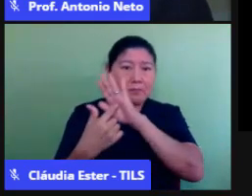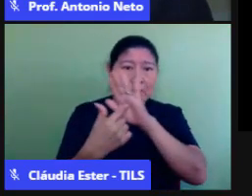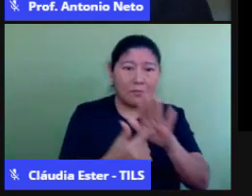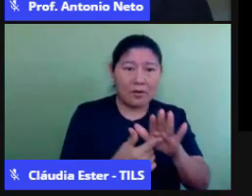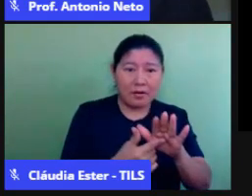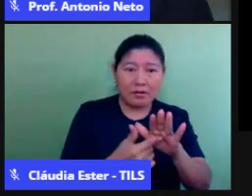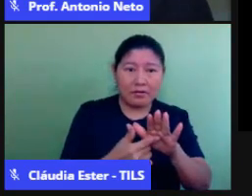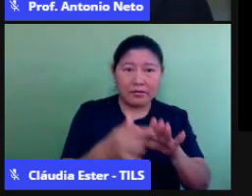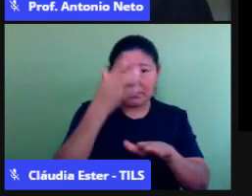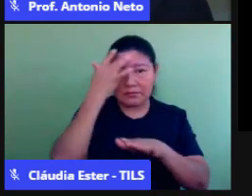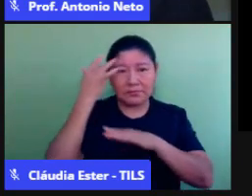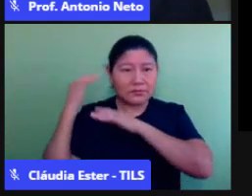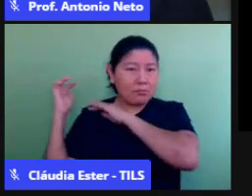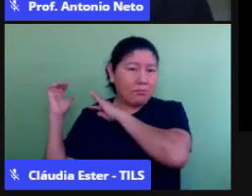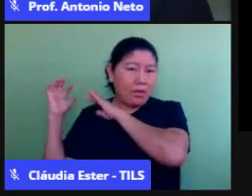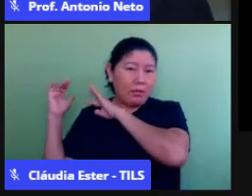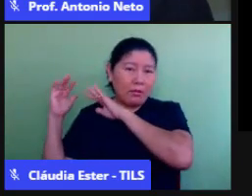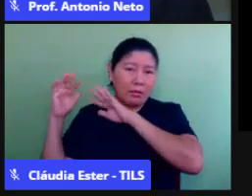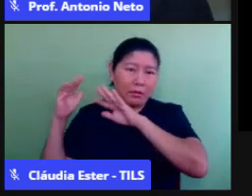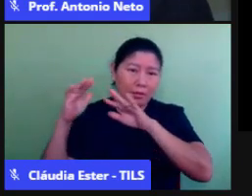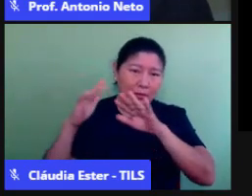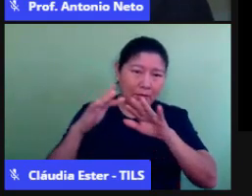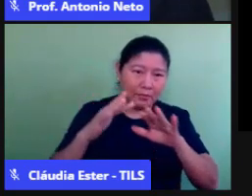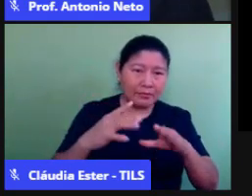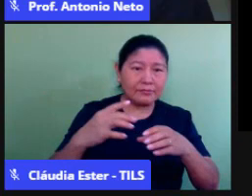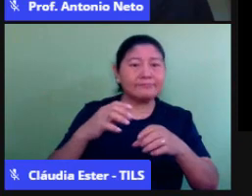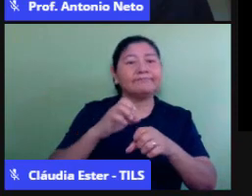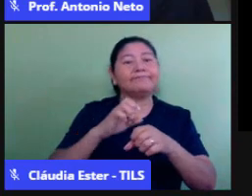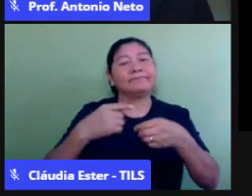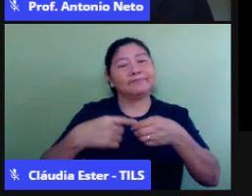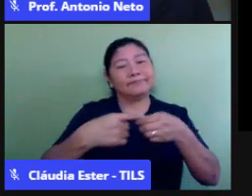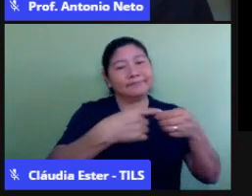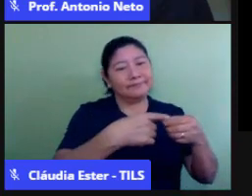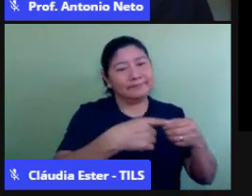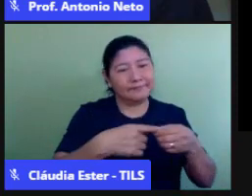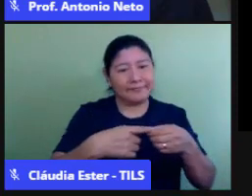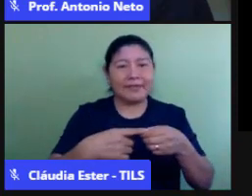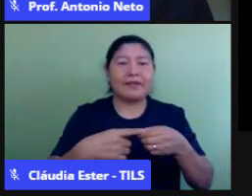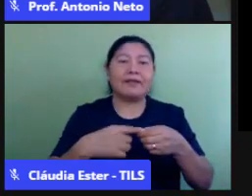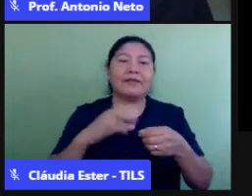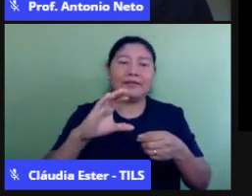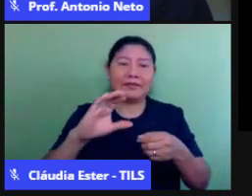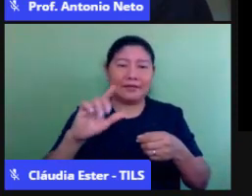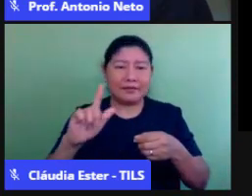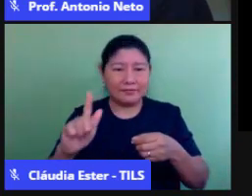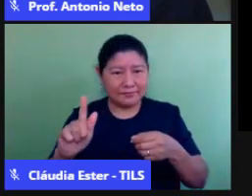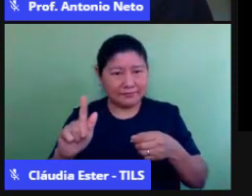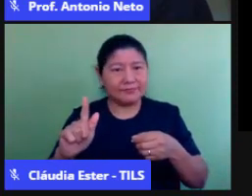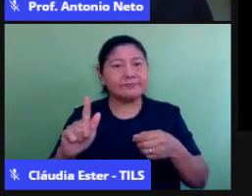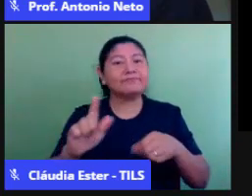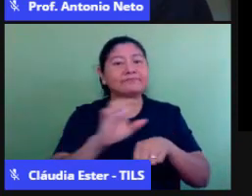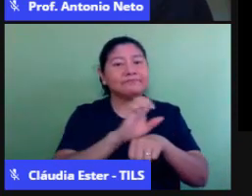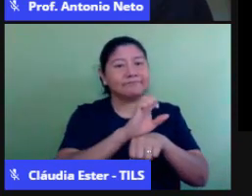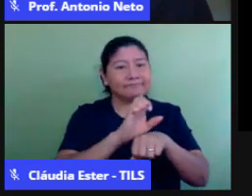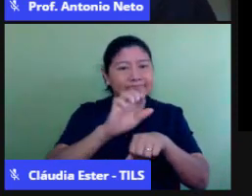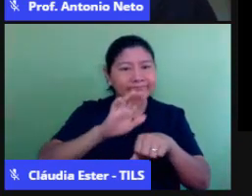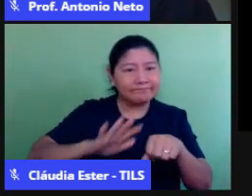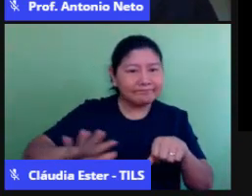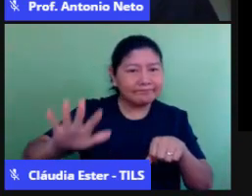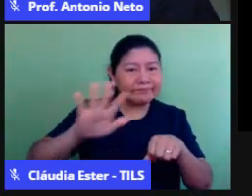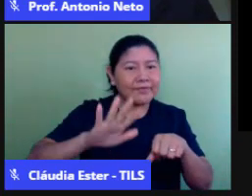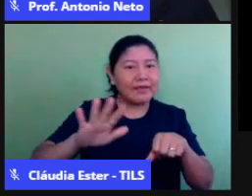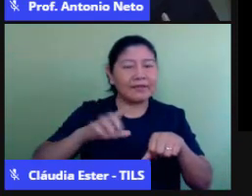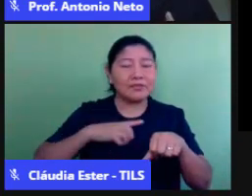dessas pessoas por aqui, passando nessa região do então chamado, na época, Mato